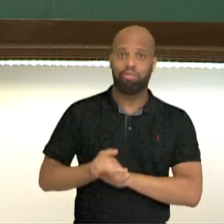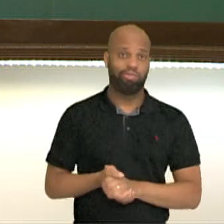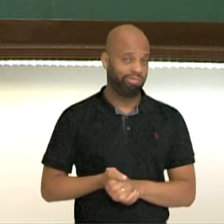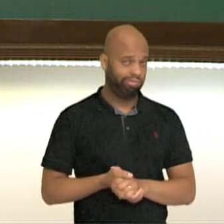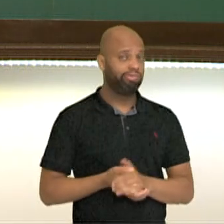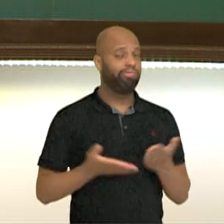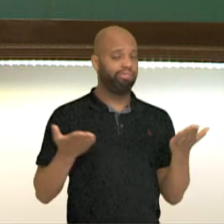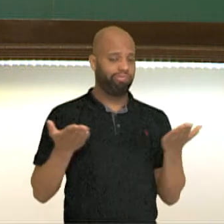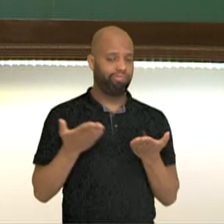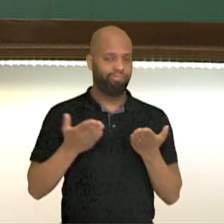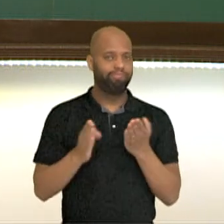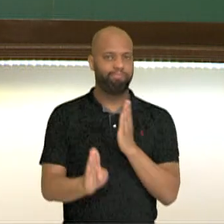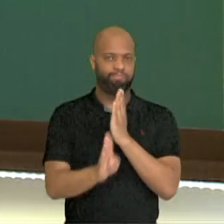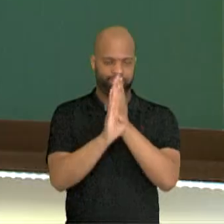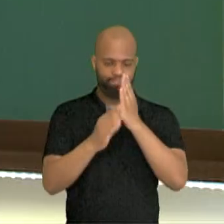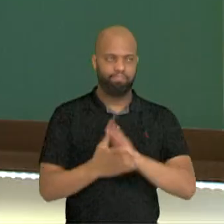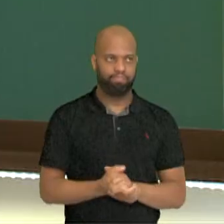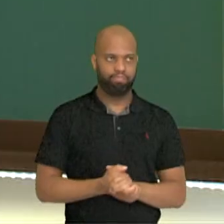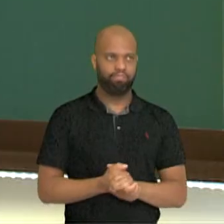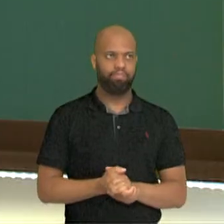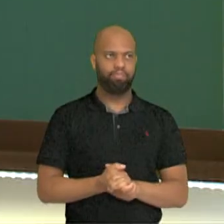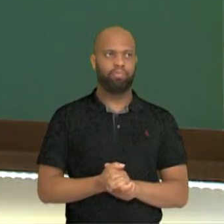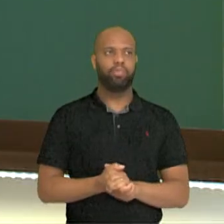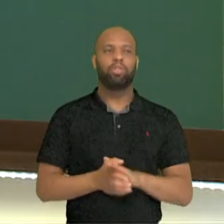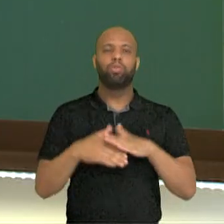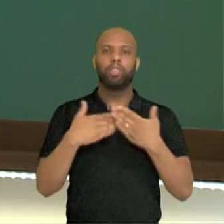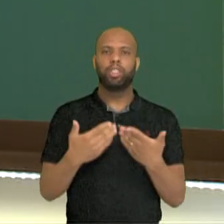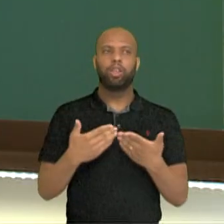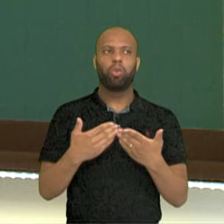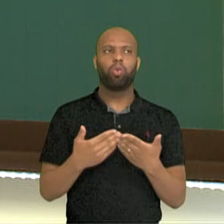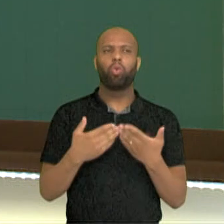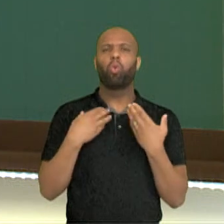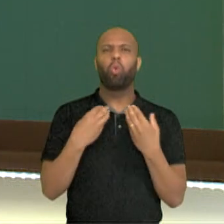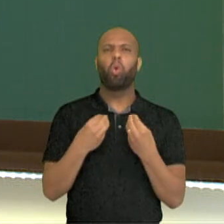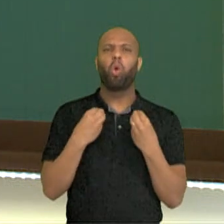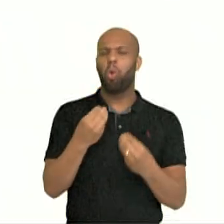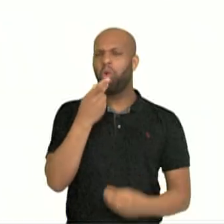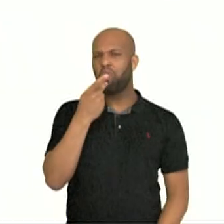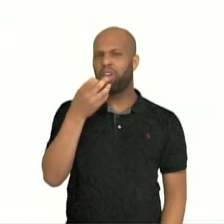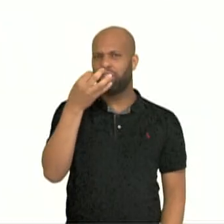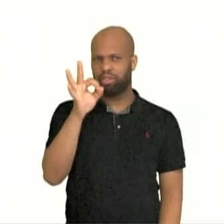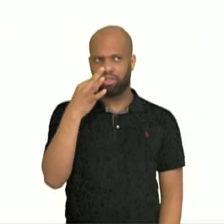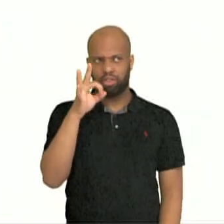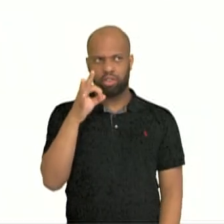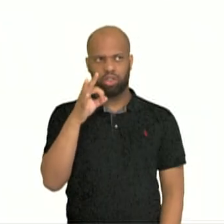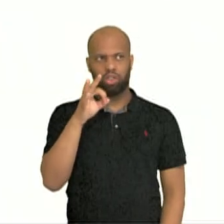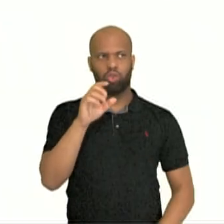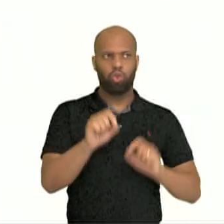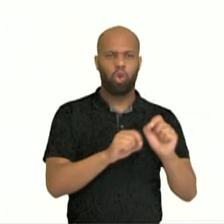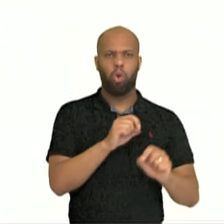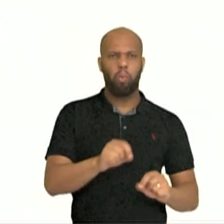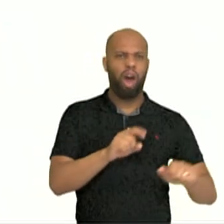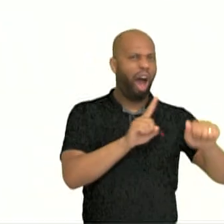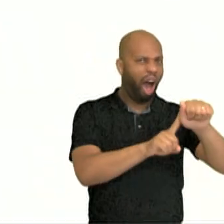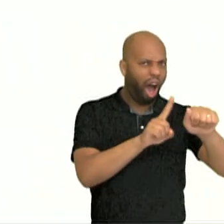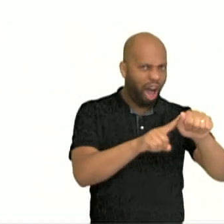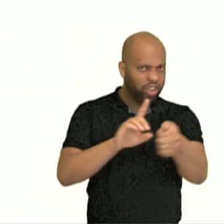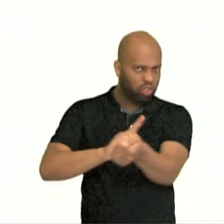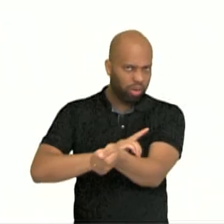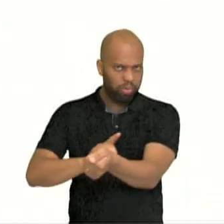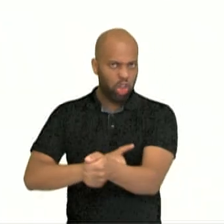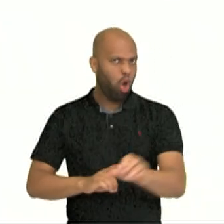vamos descobrir? Professora, na verdade, como se fala corretamente? É a diabetes,